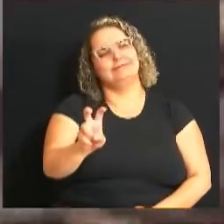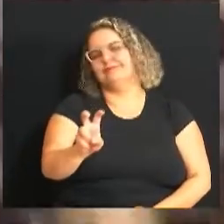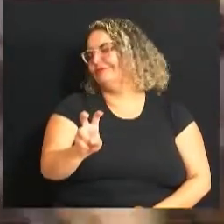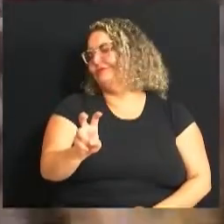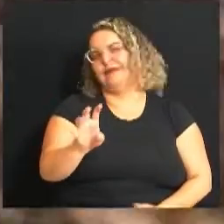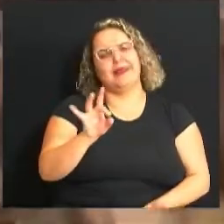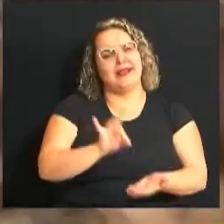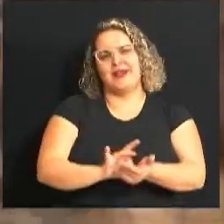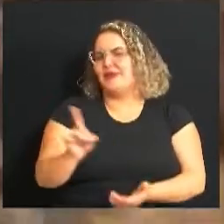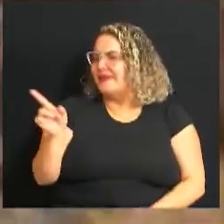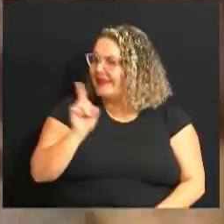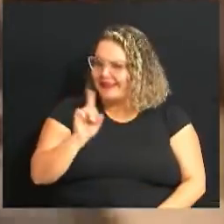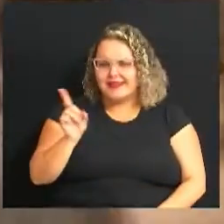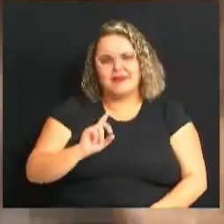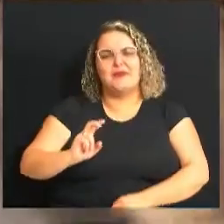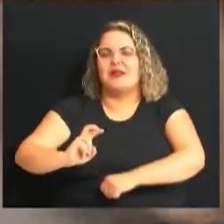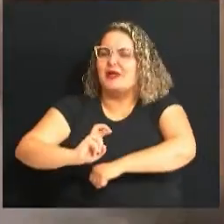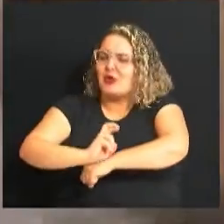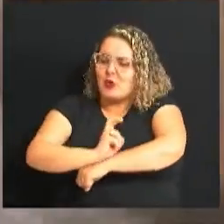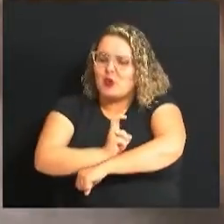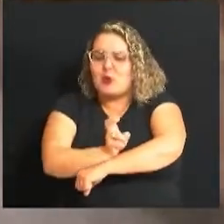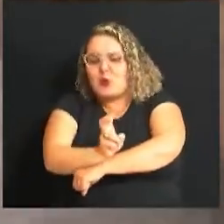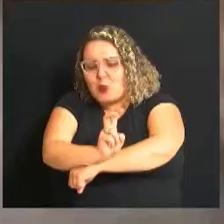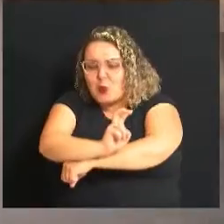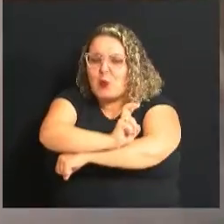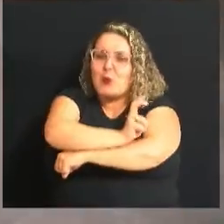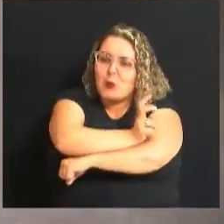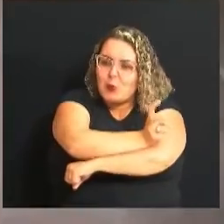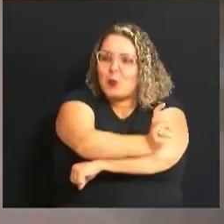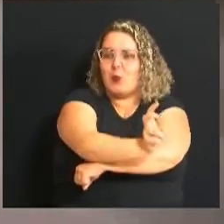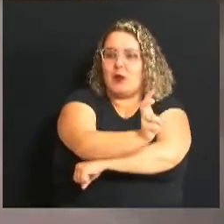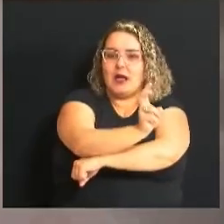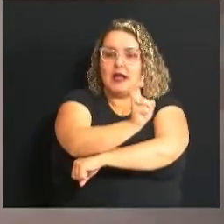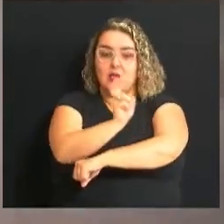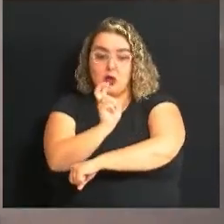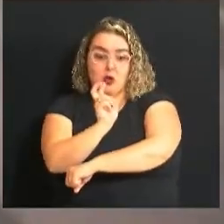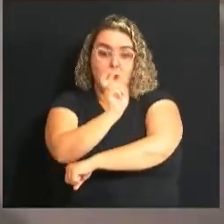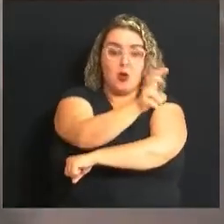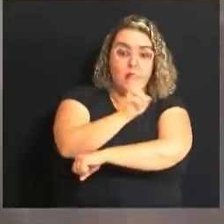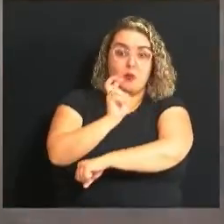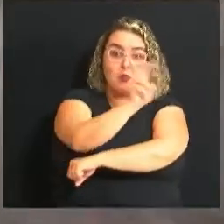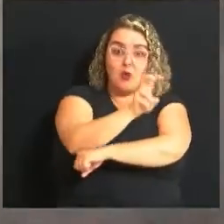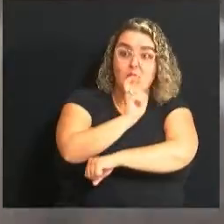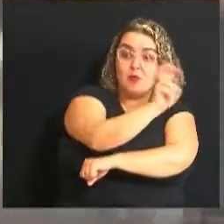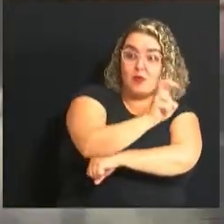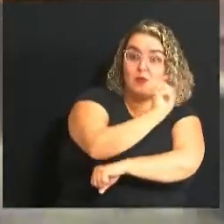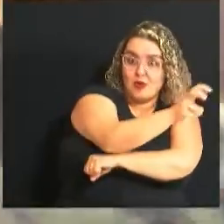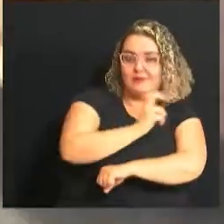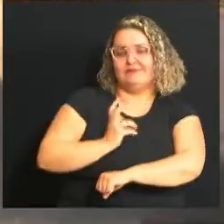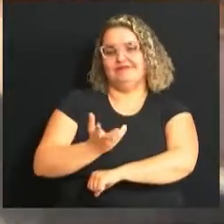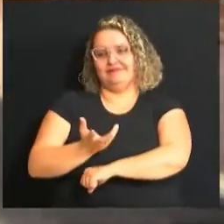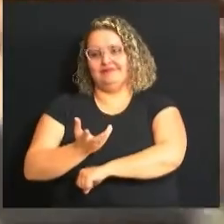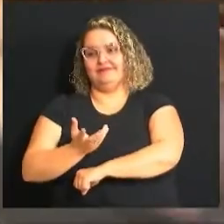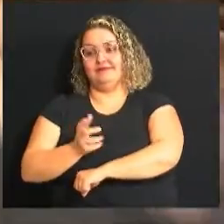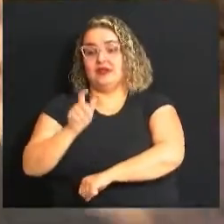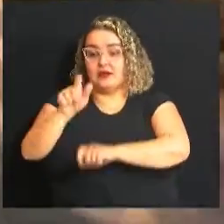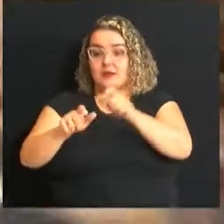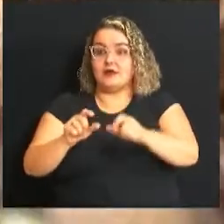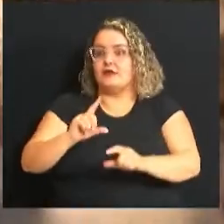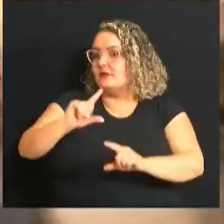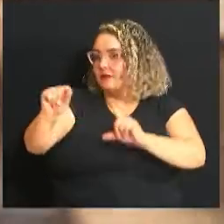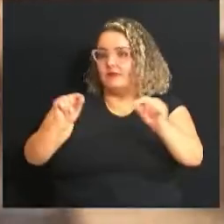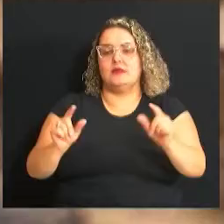Não. Ela se sente ameaçada, então ela dá botes seguidos na pessoa para que a pessoa vá embora e a deixe em